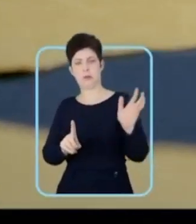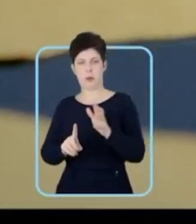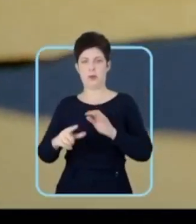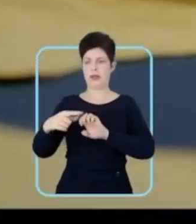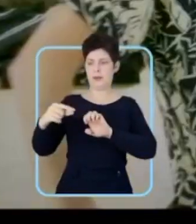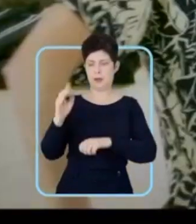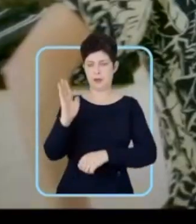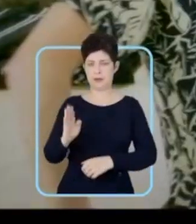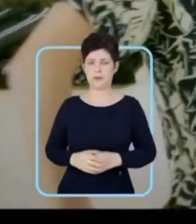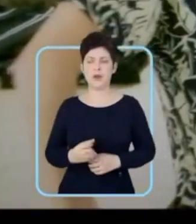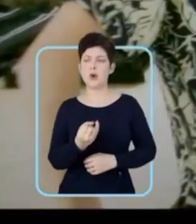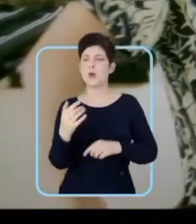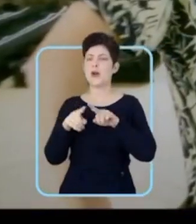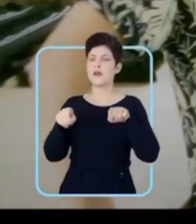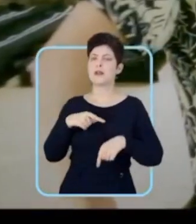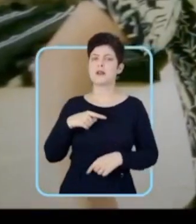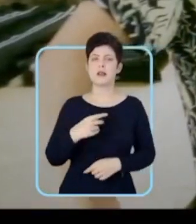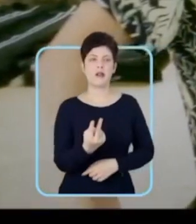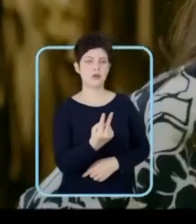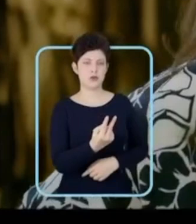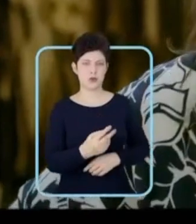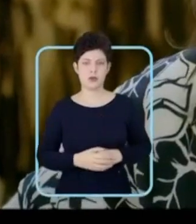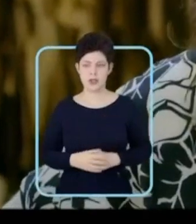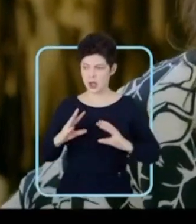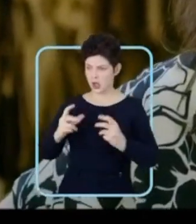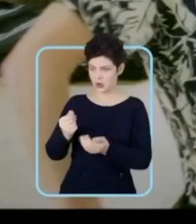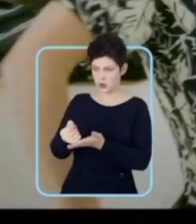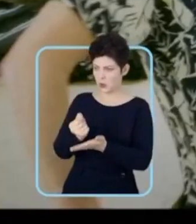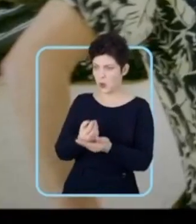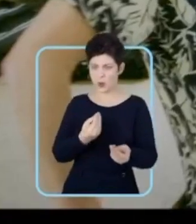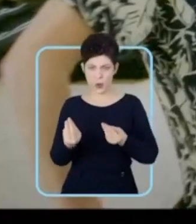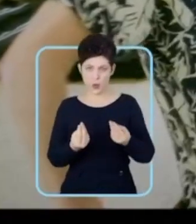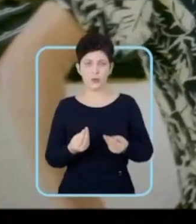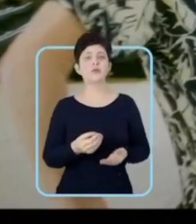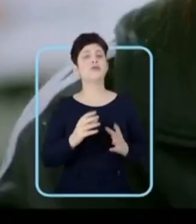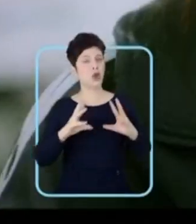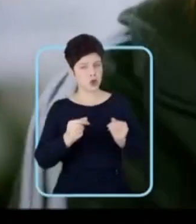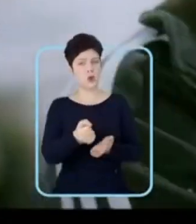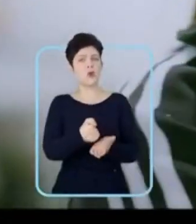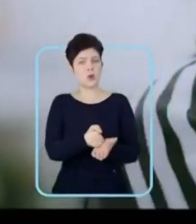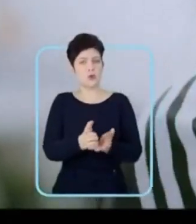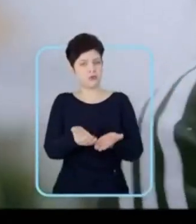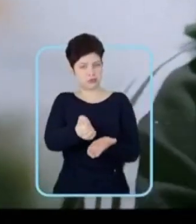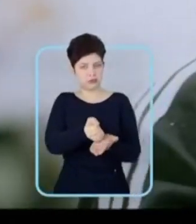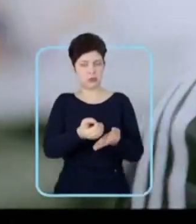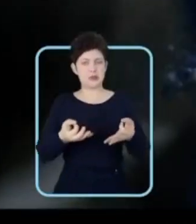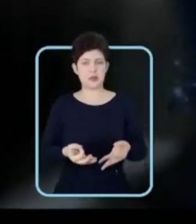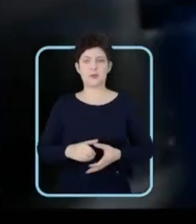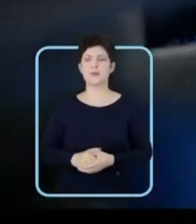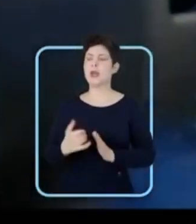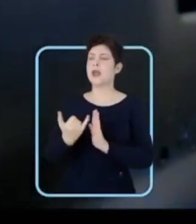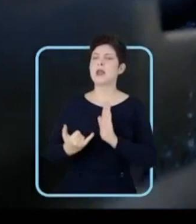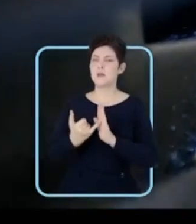Brasil. Dora, quantos funcionários vocês têm aqui? 22. São todos registrados, CLT, como é que é? Todos CLT.